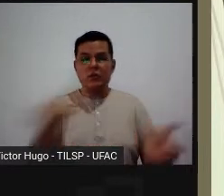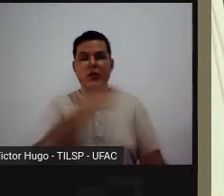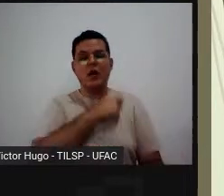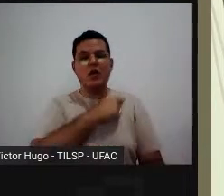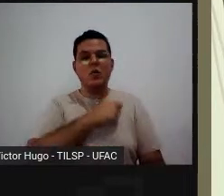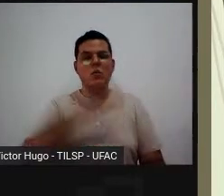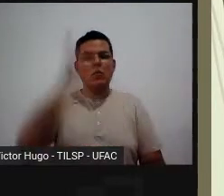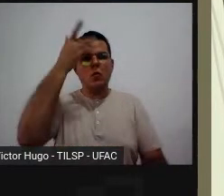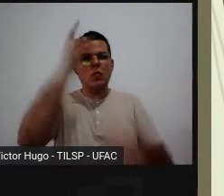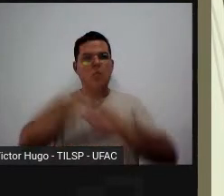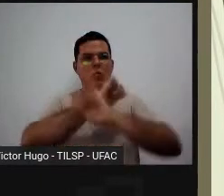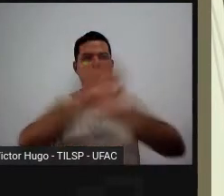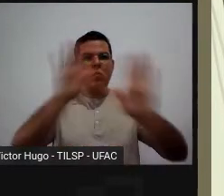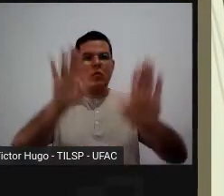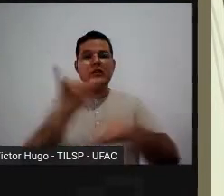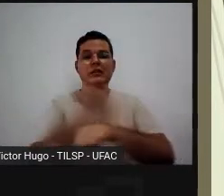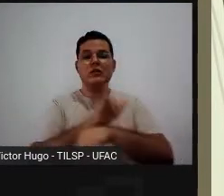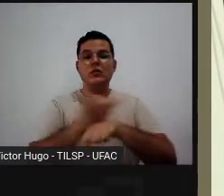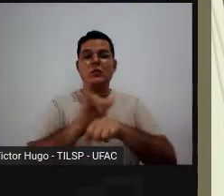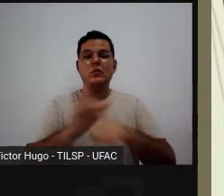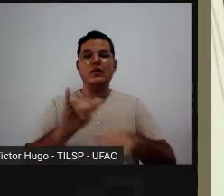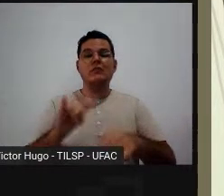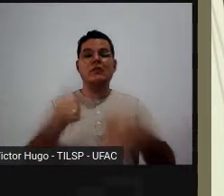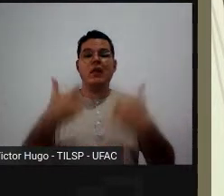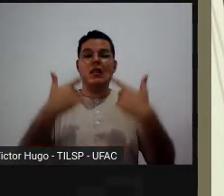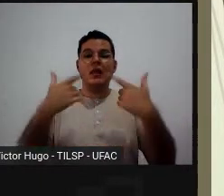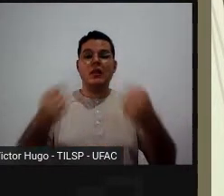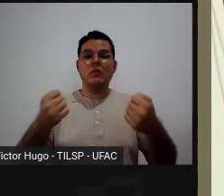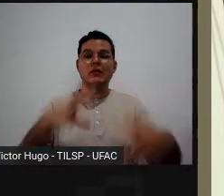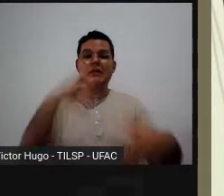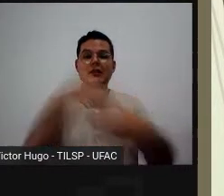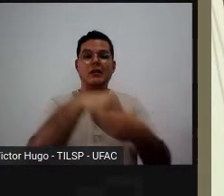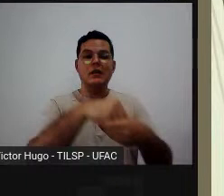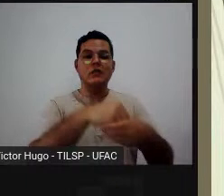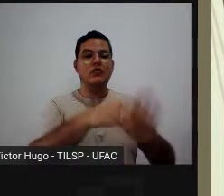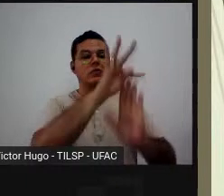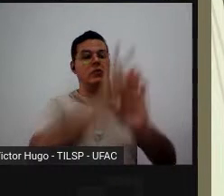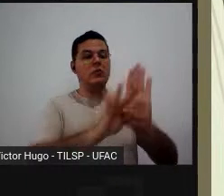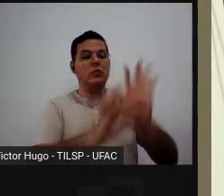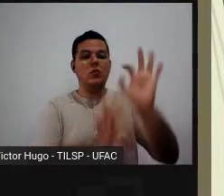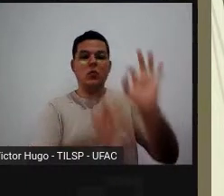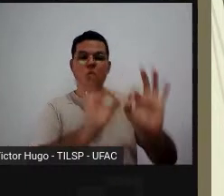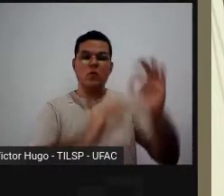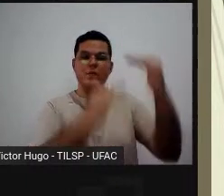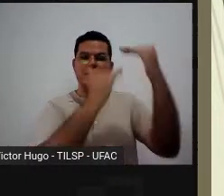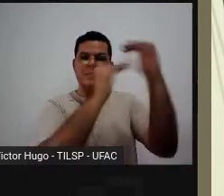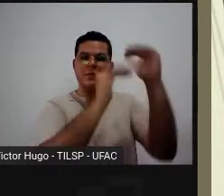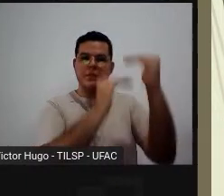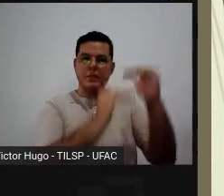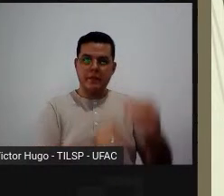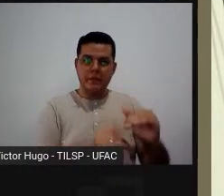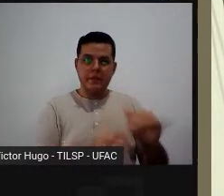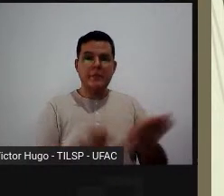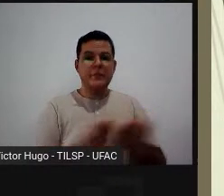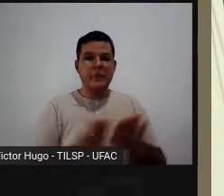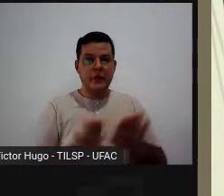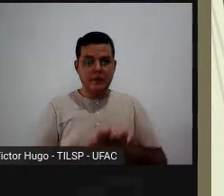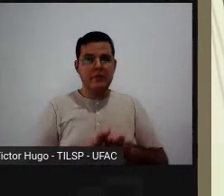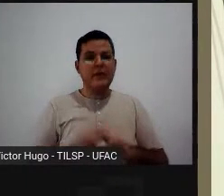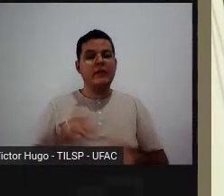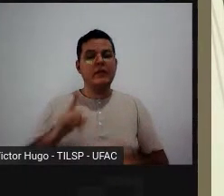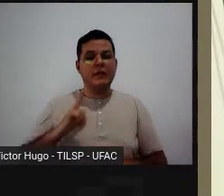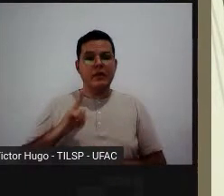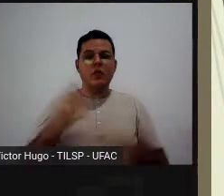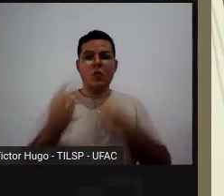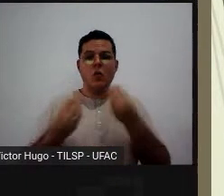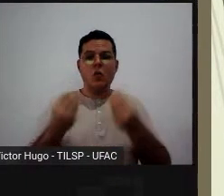a atividade linguística de construção de texto. Bem como da mobilização de recursos expressivos adequados a